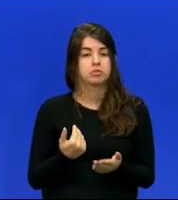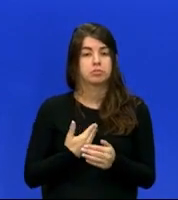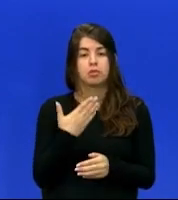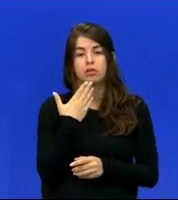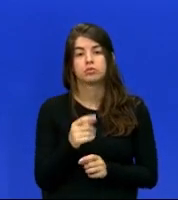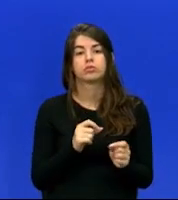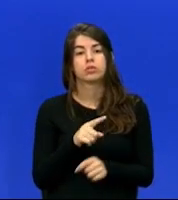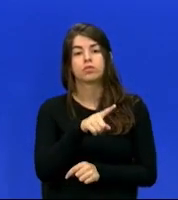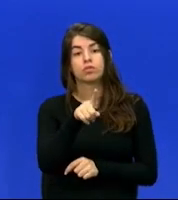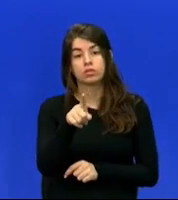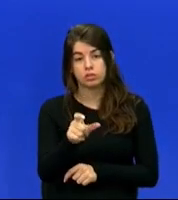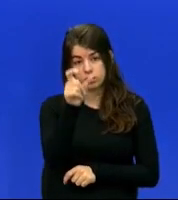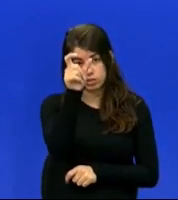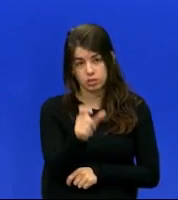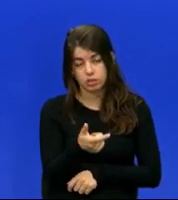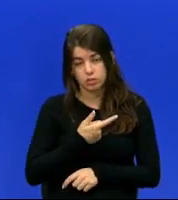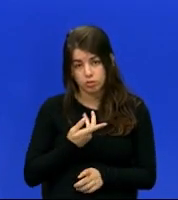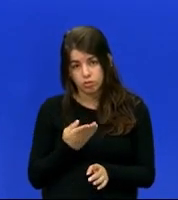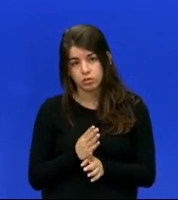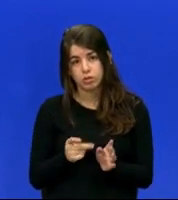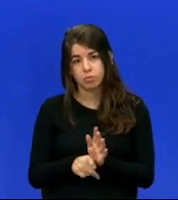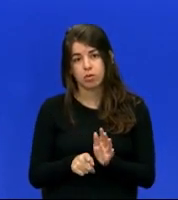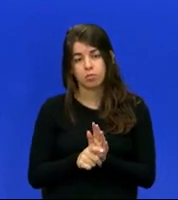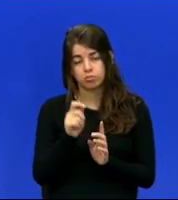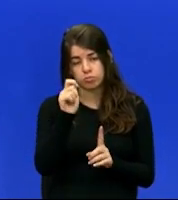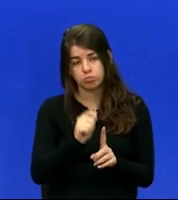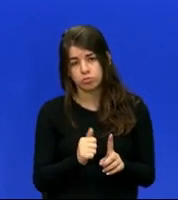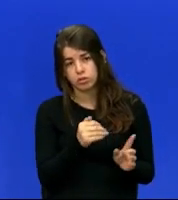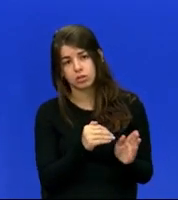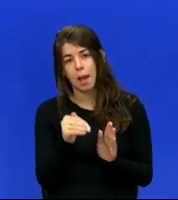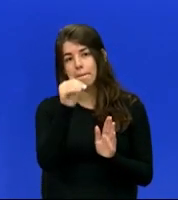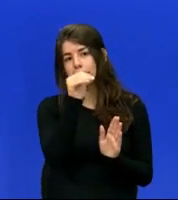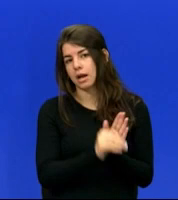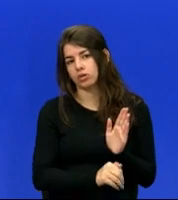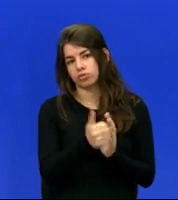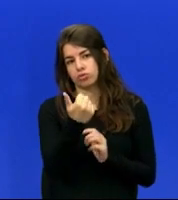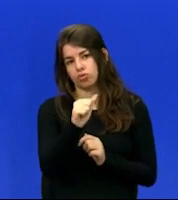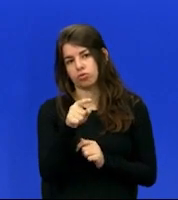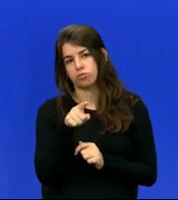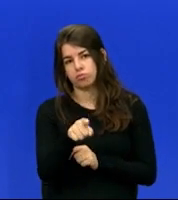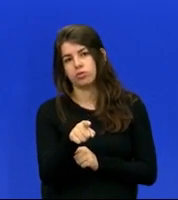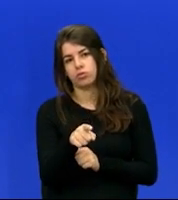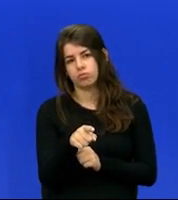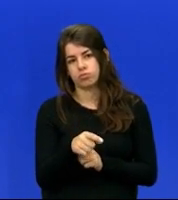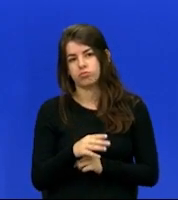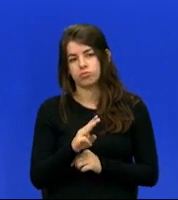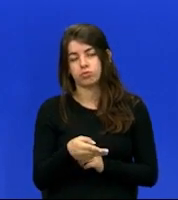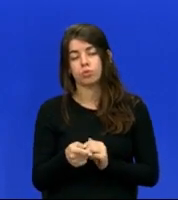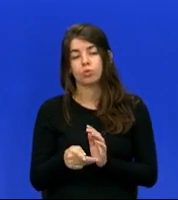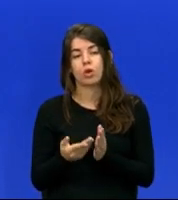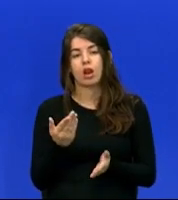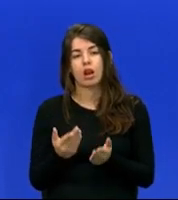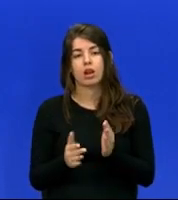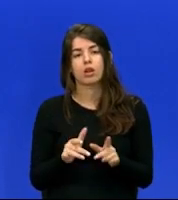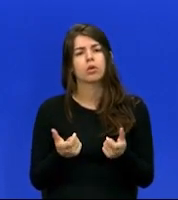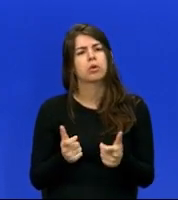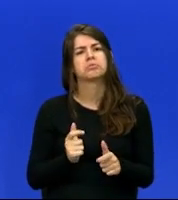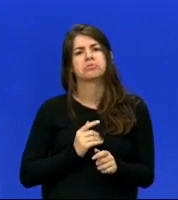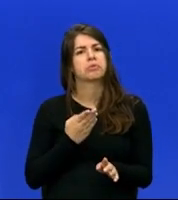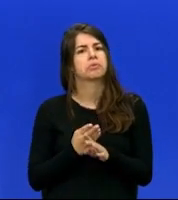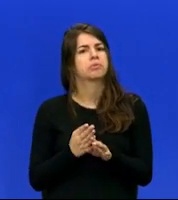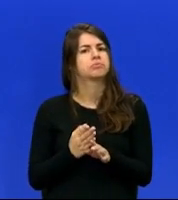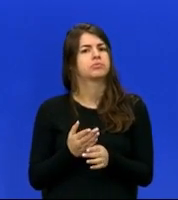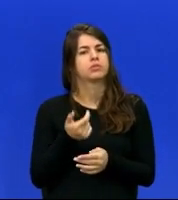que você ache uma produção mensal inferior a 11.000 toneladas. Então, onde é que está